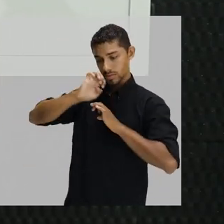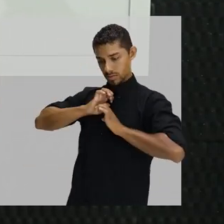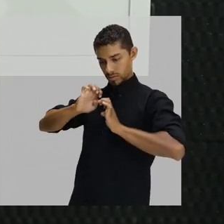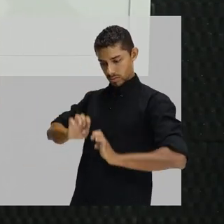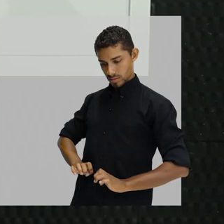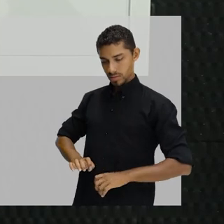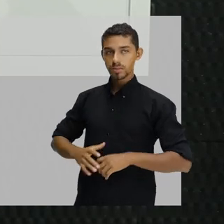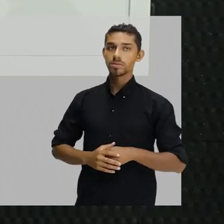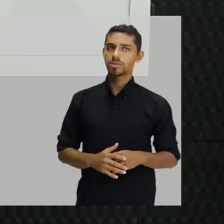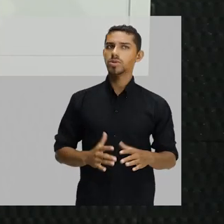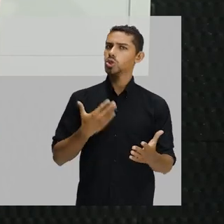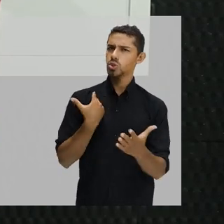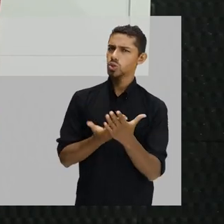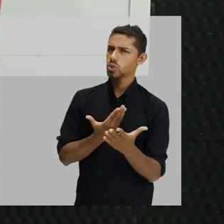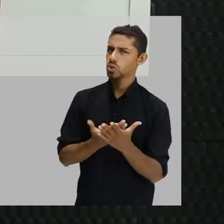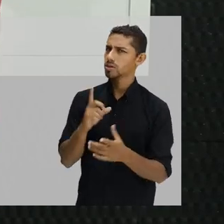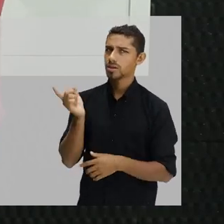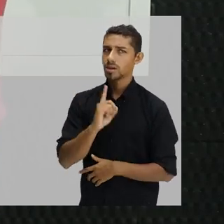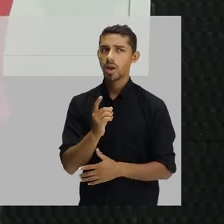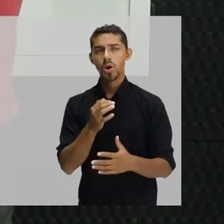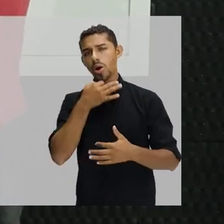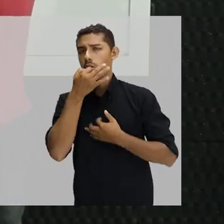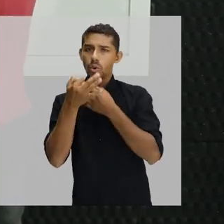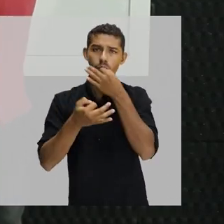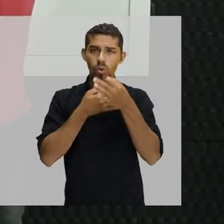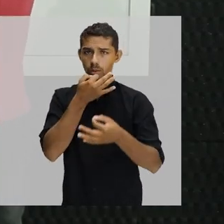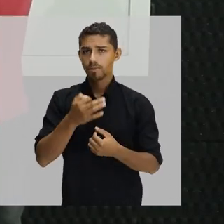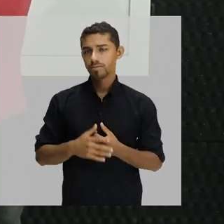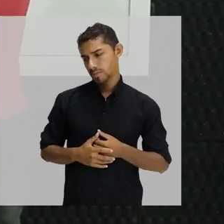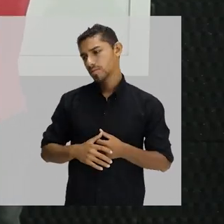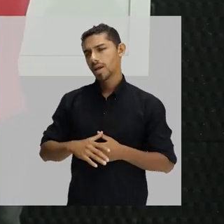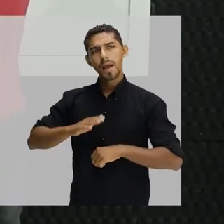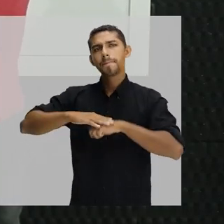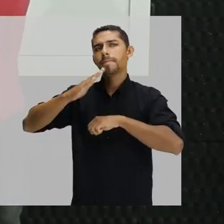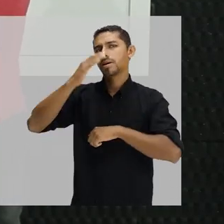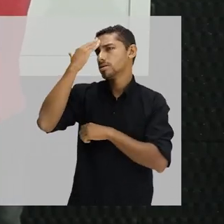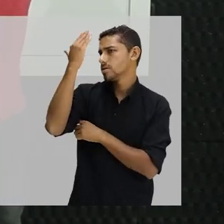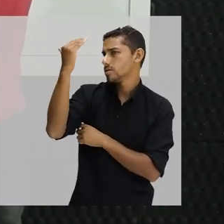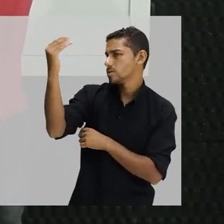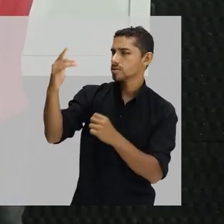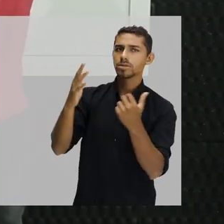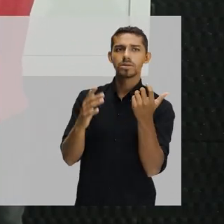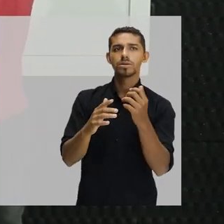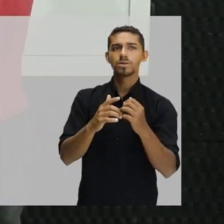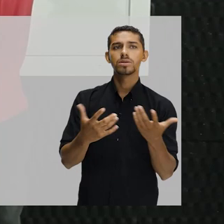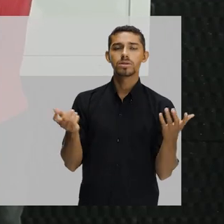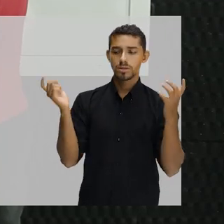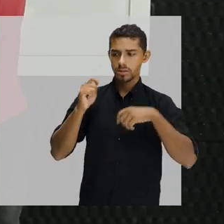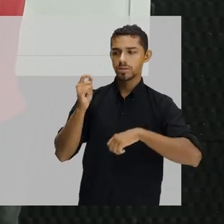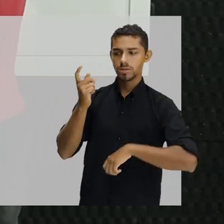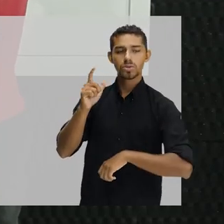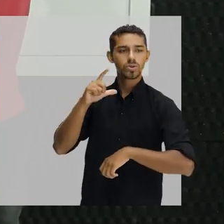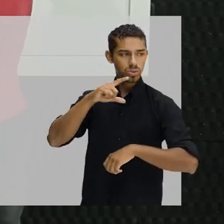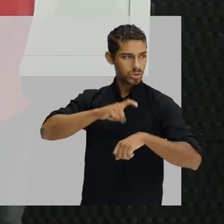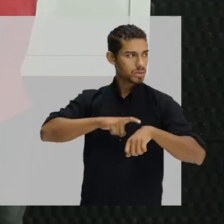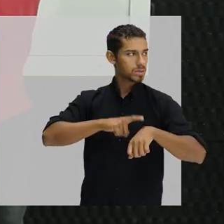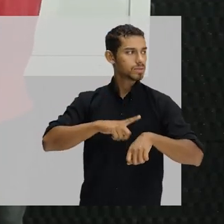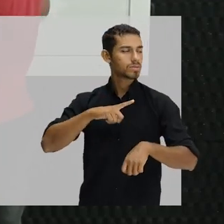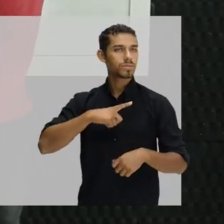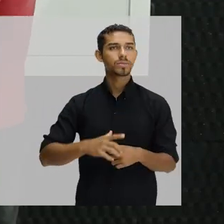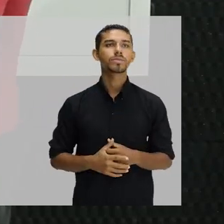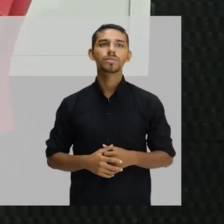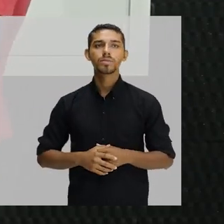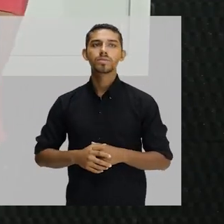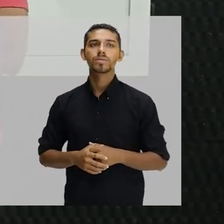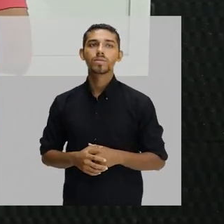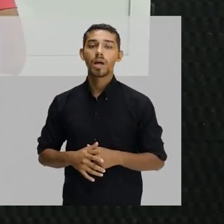não vamos estudá-las, eu vou apenas citar algumas. Pelo menos as mais famosas, que o tempo aqui vai me permitir.